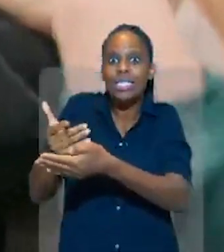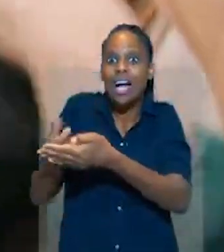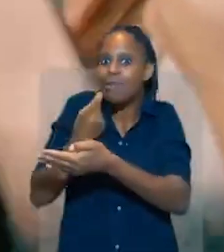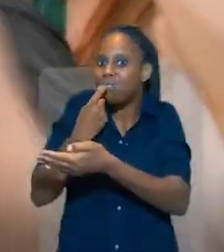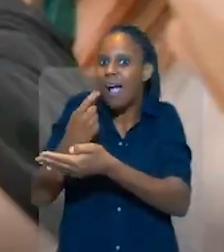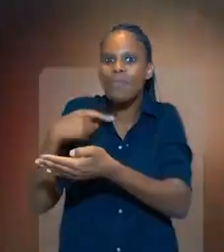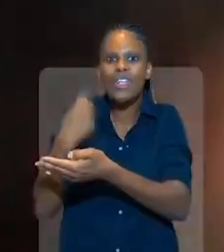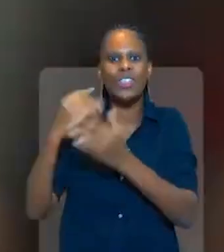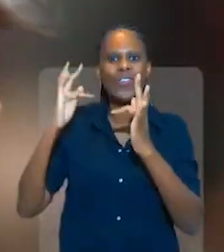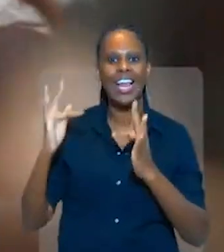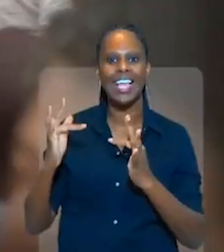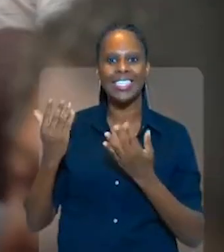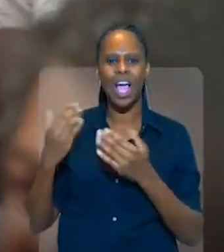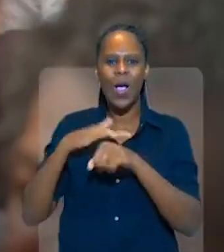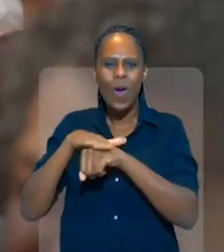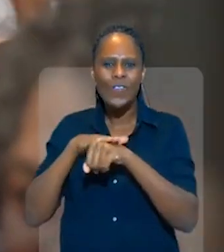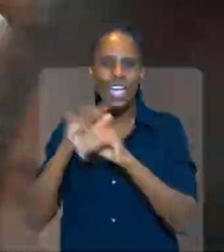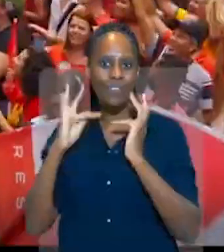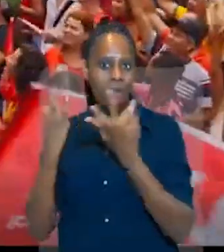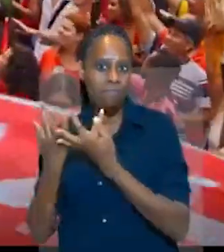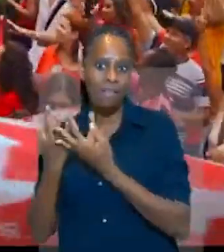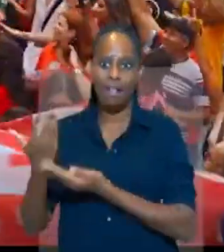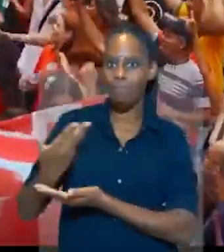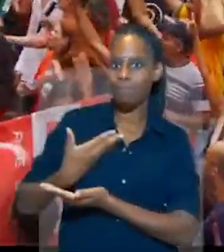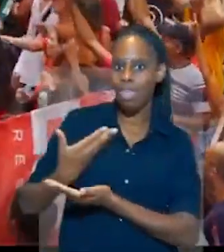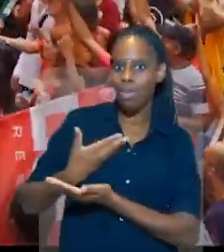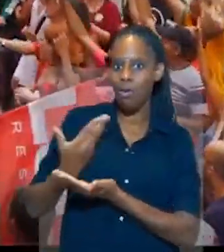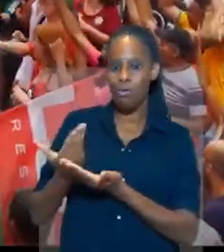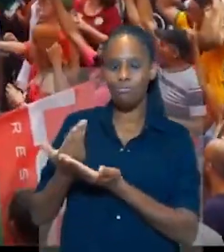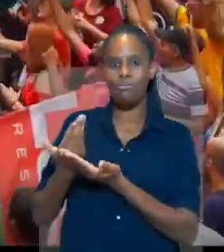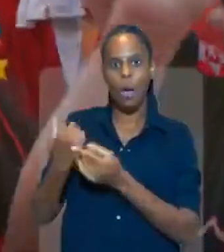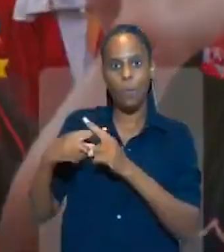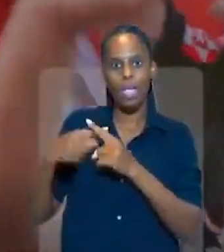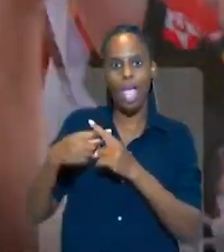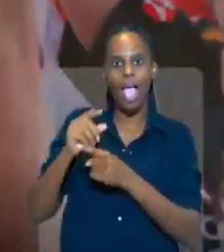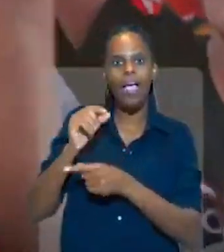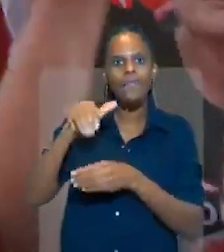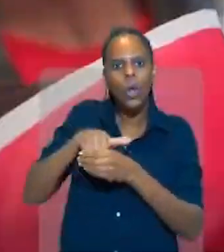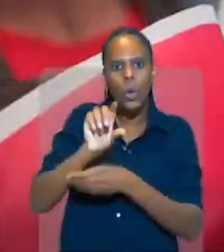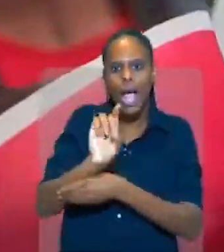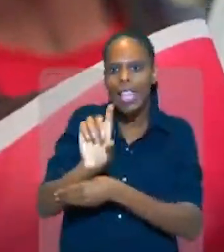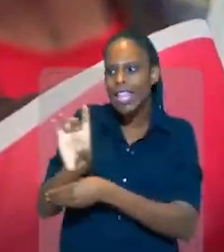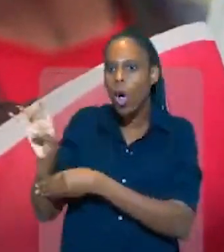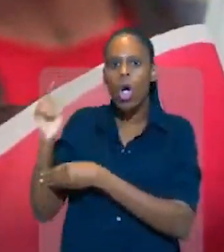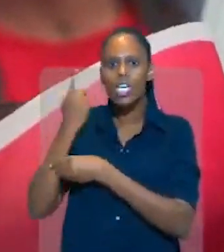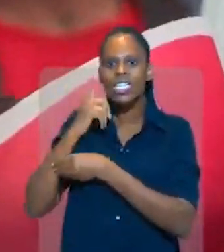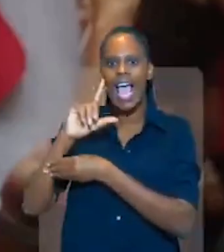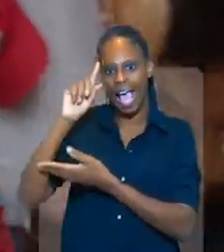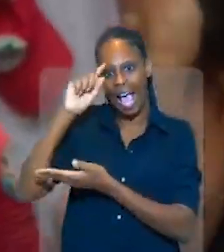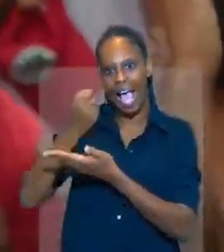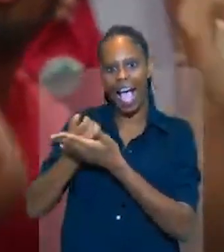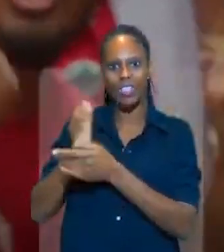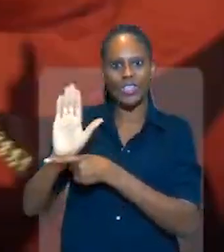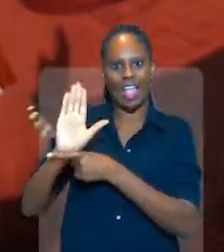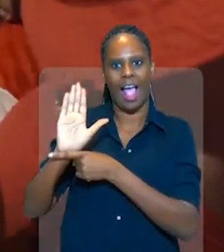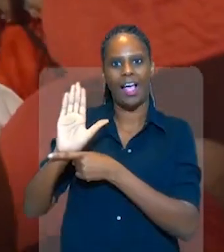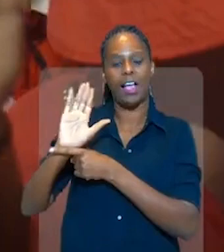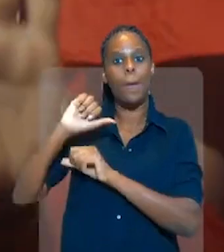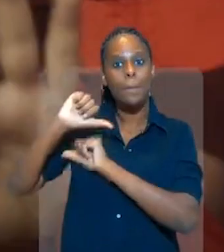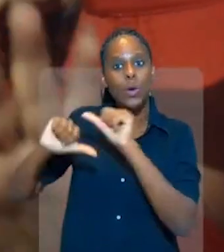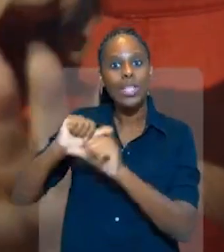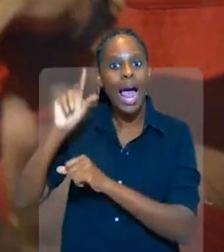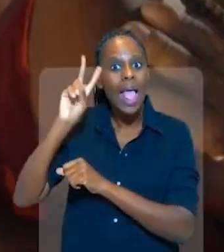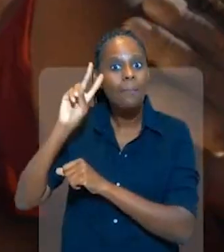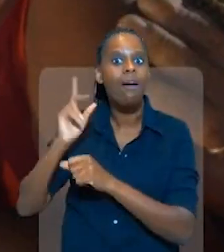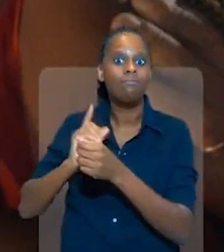Pra gente ser feliz. Converse com a família, com os amigos. Cada voto pode decidir essa eleição. E lembre, pra